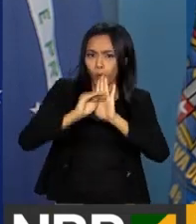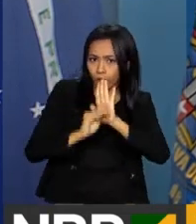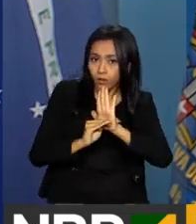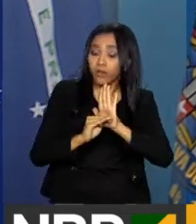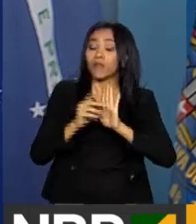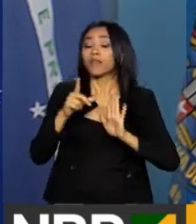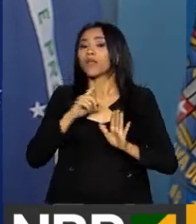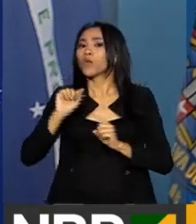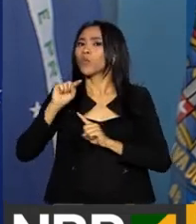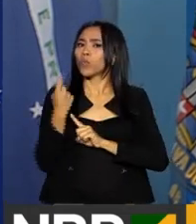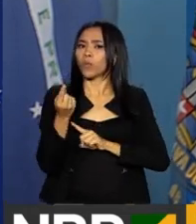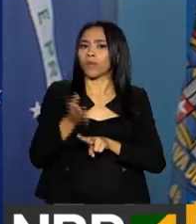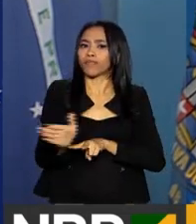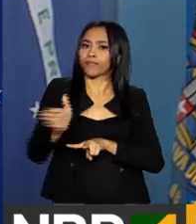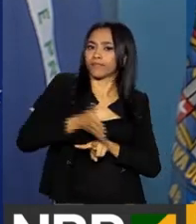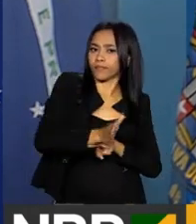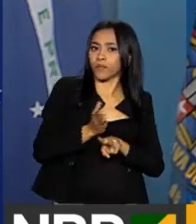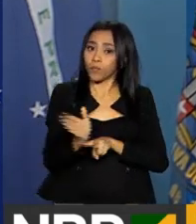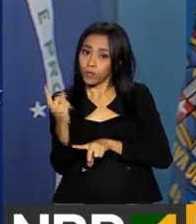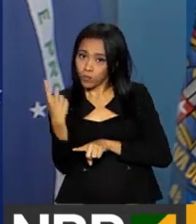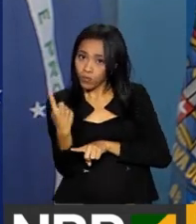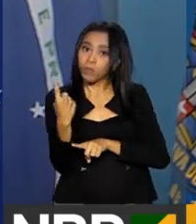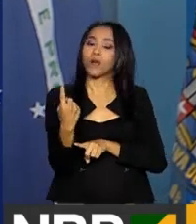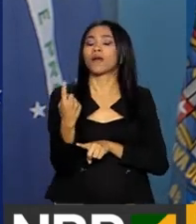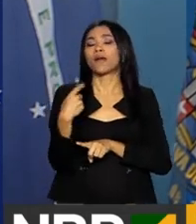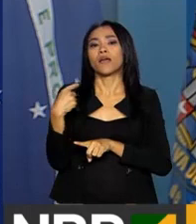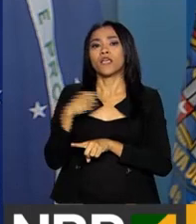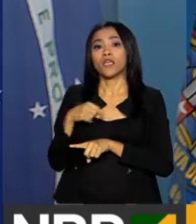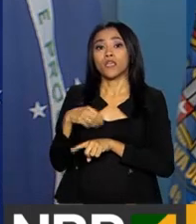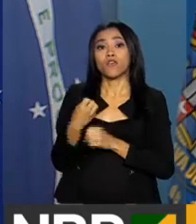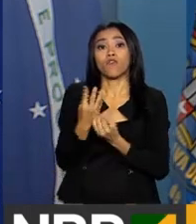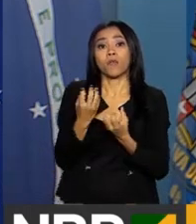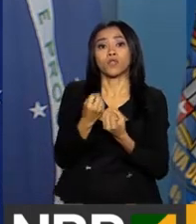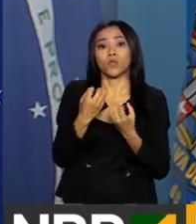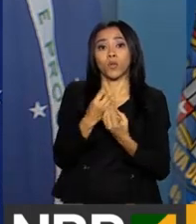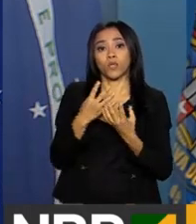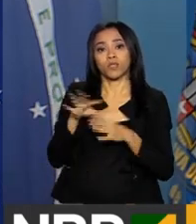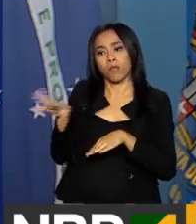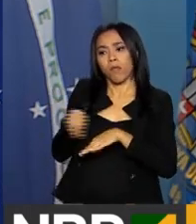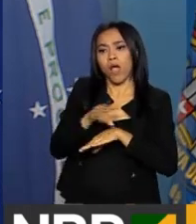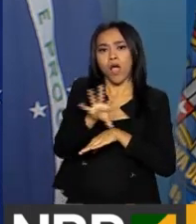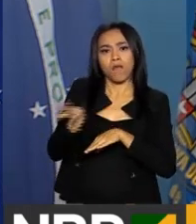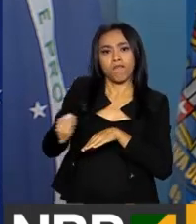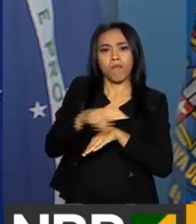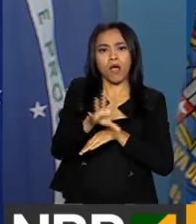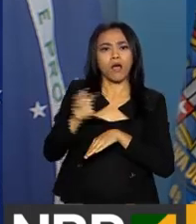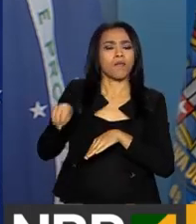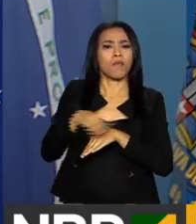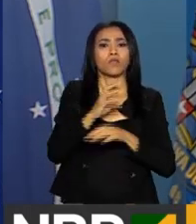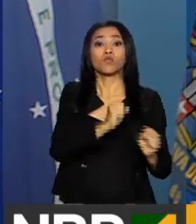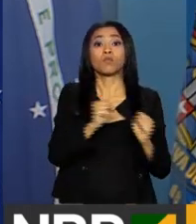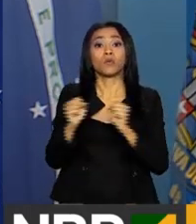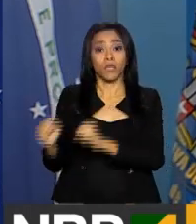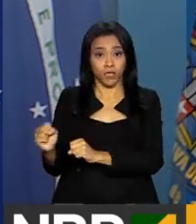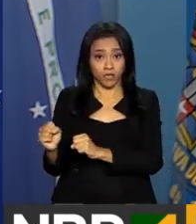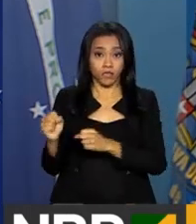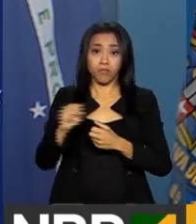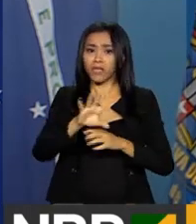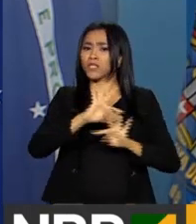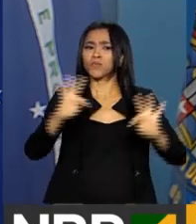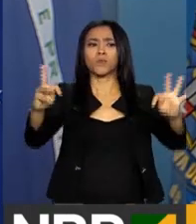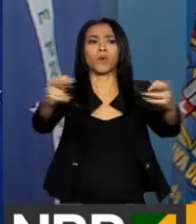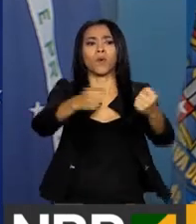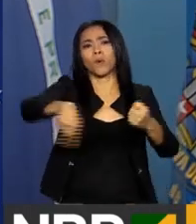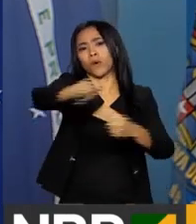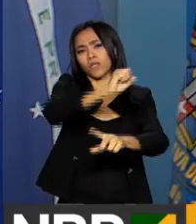reproduzir o noticiário dos poderes do estado para que todos do povo tenham